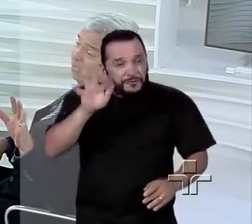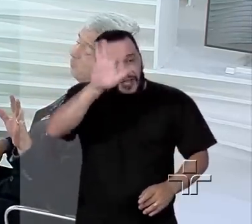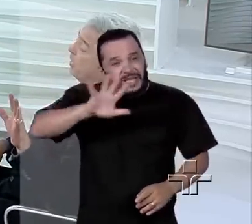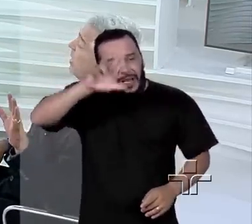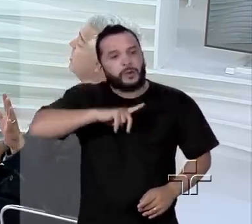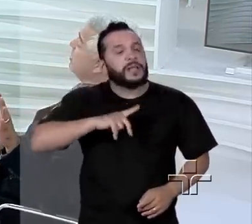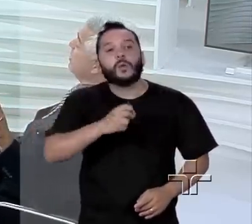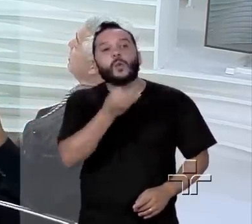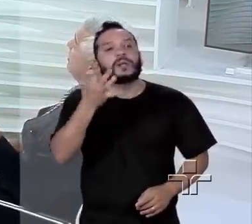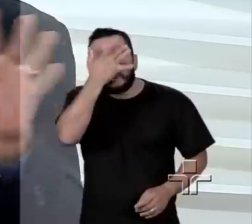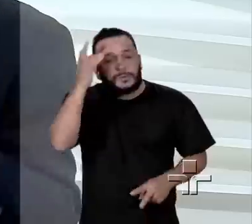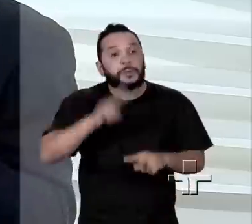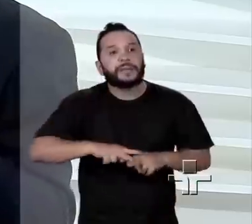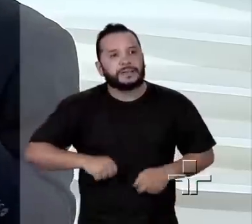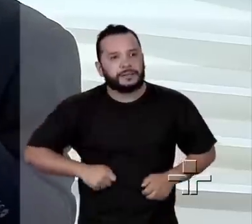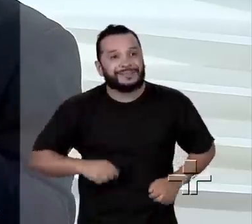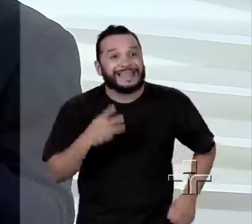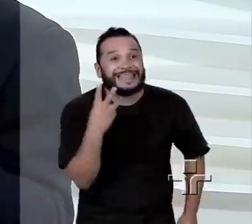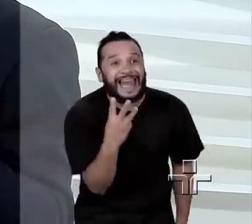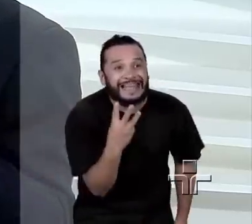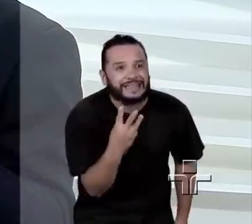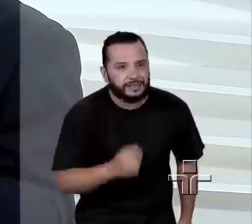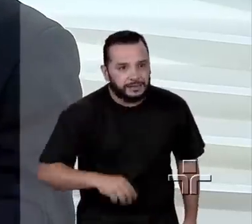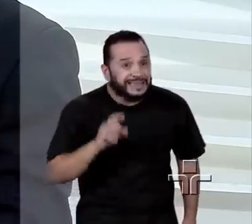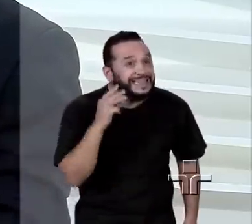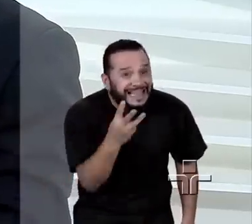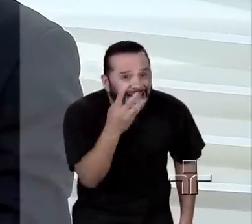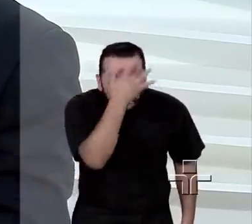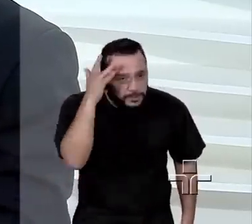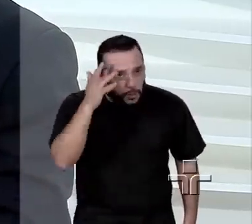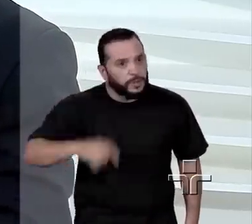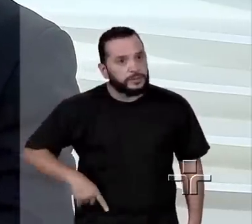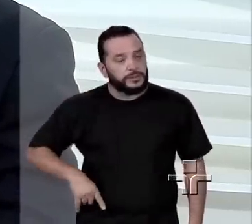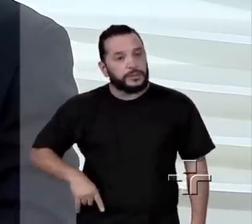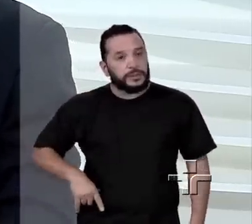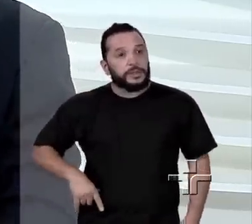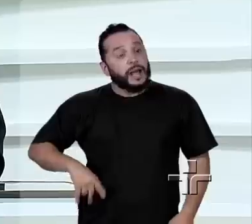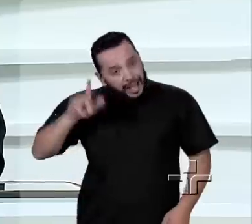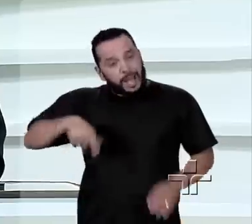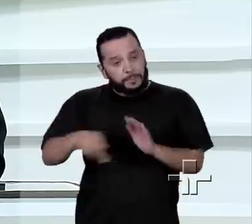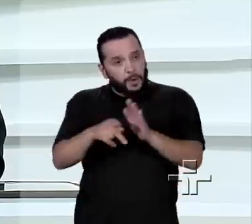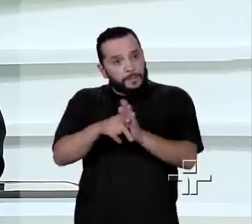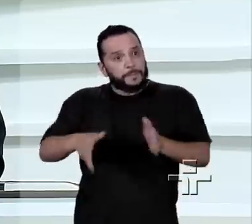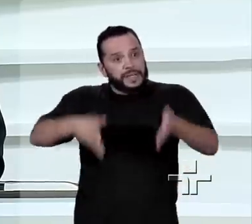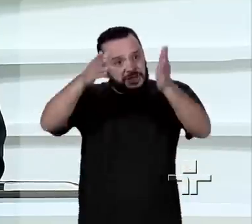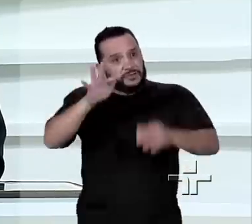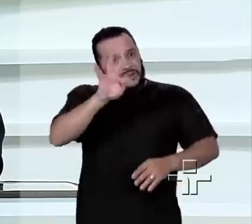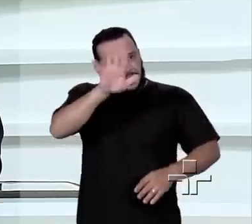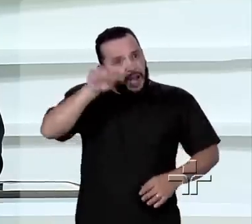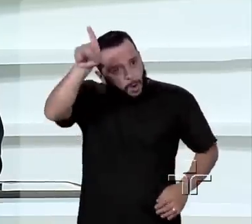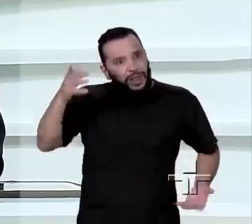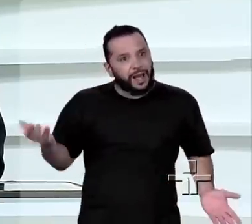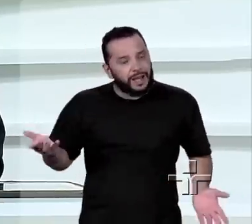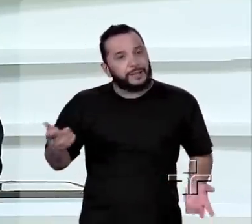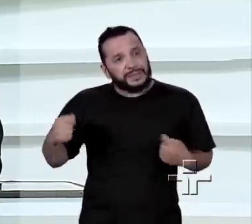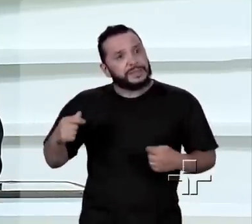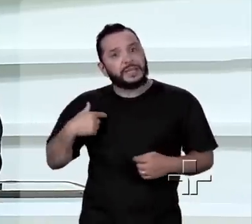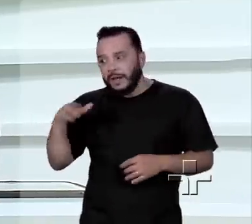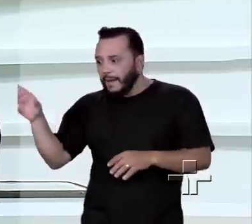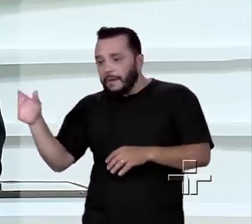5 presídios federais com a população carcerária que não chega a 500 presos. Se a polícia... O presidente eleito se comprometeu com o senhor que vai fazer